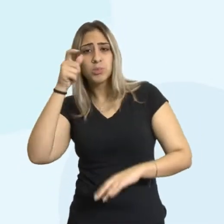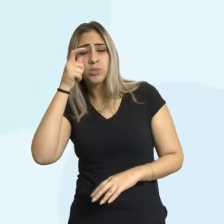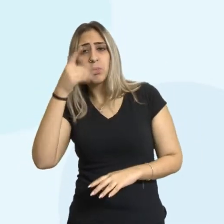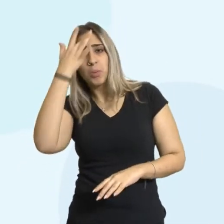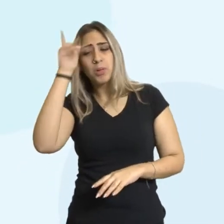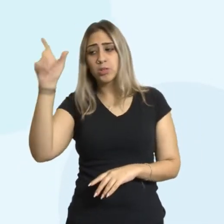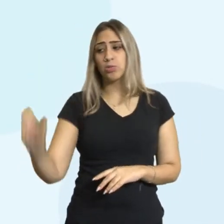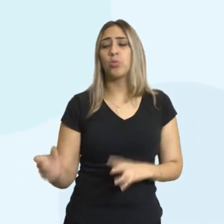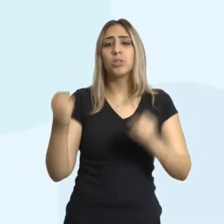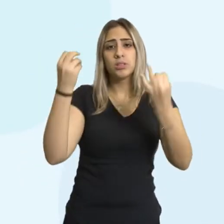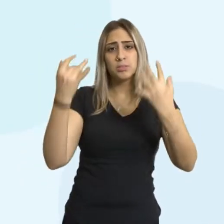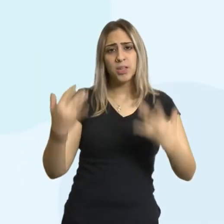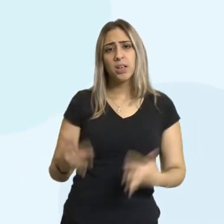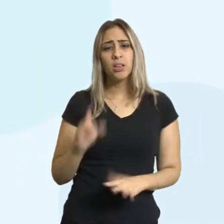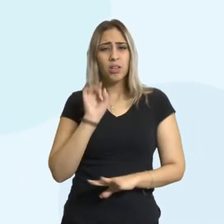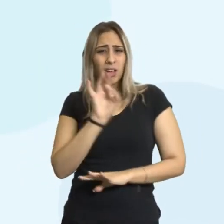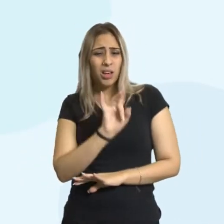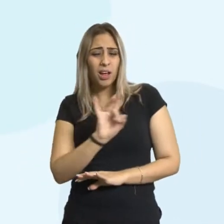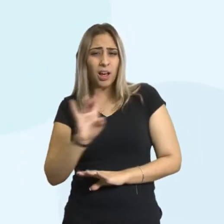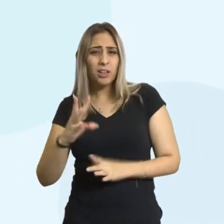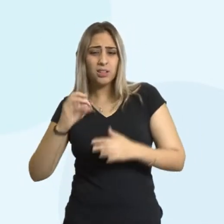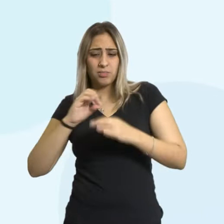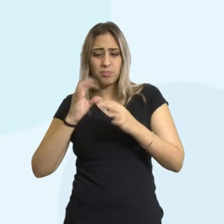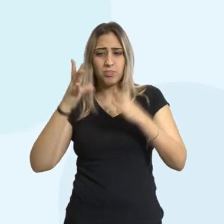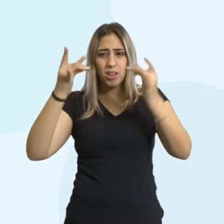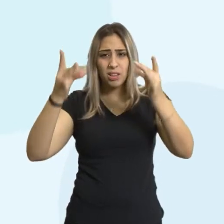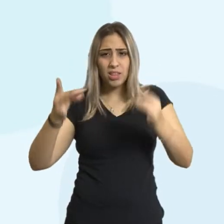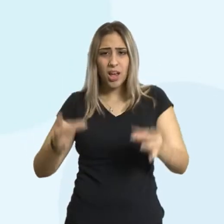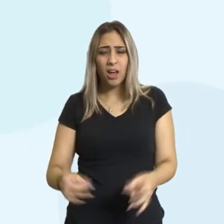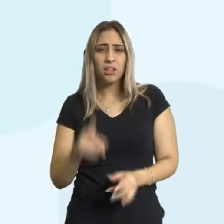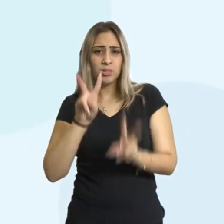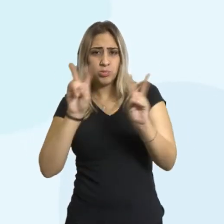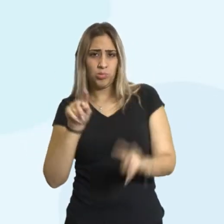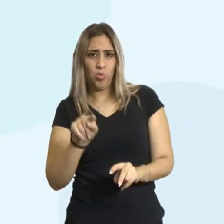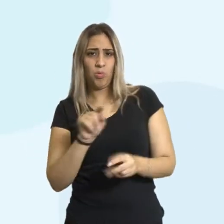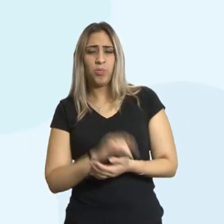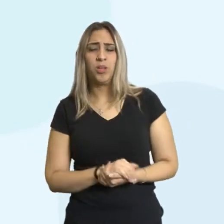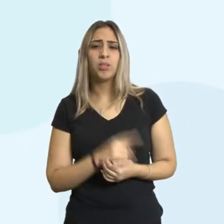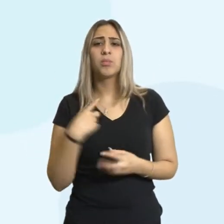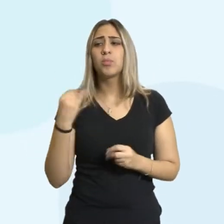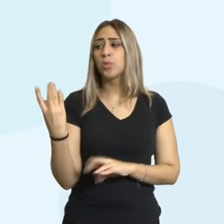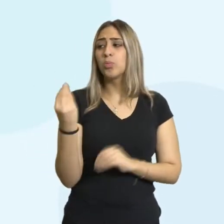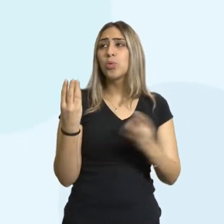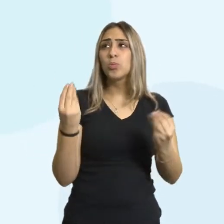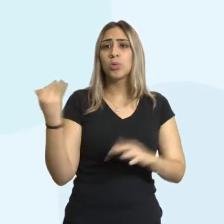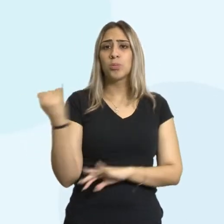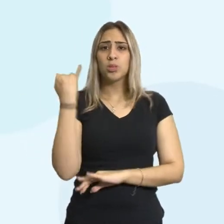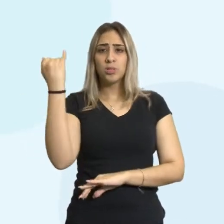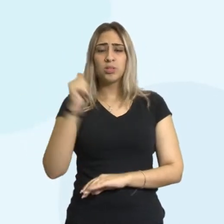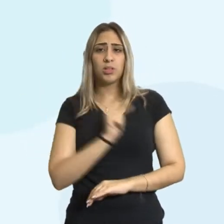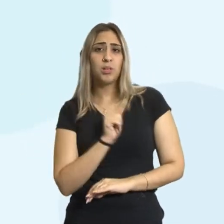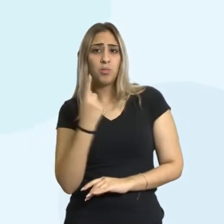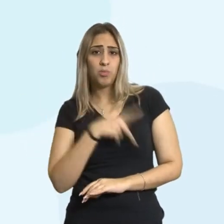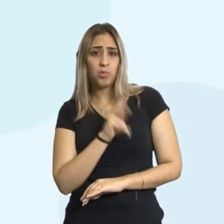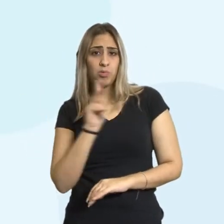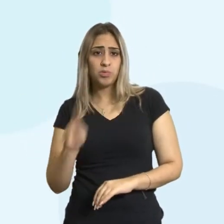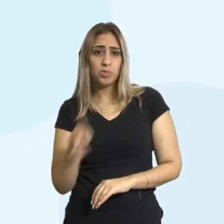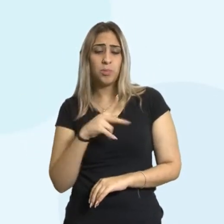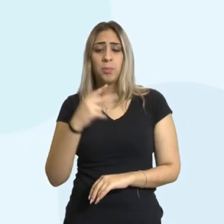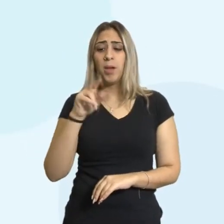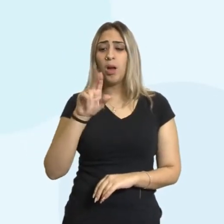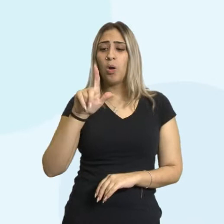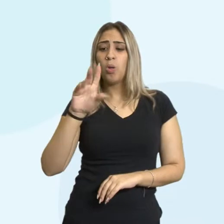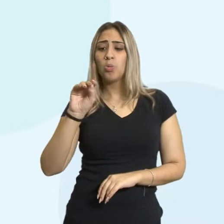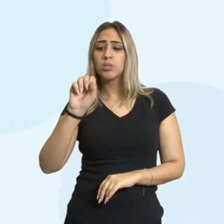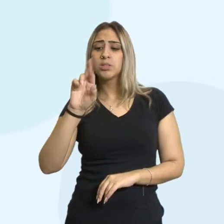pessoa explicando cada detalhe desse quadro que é muito muito muito muito importante teve um professor aqui o Paulo